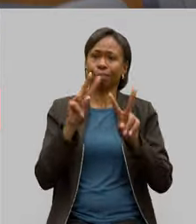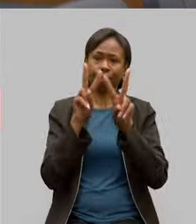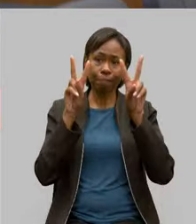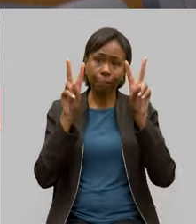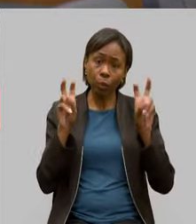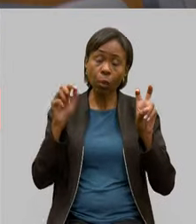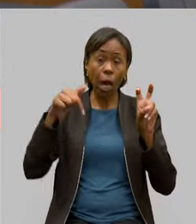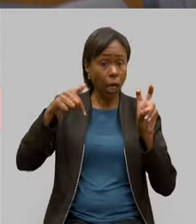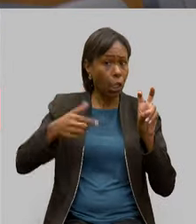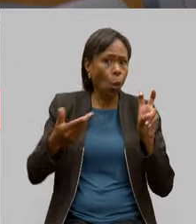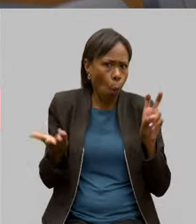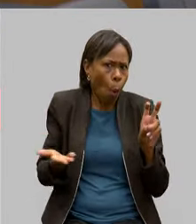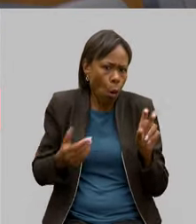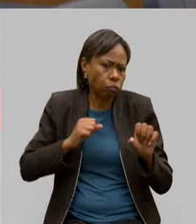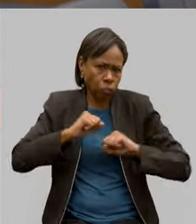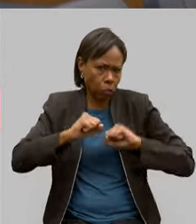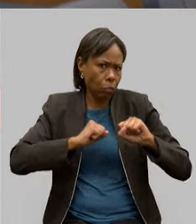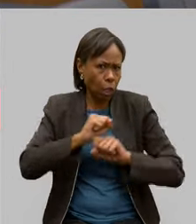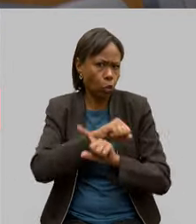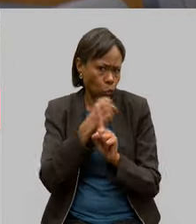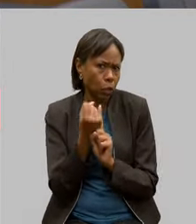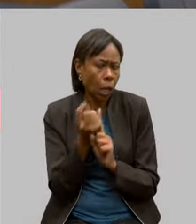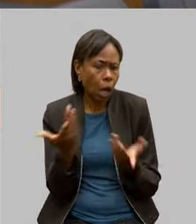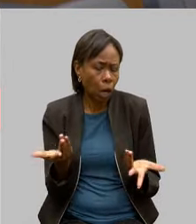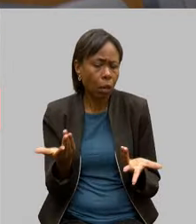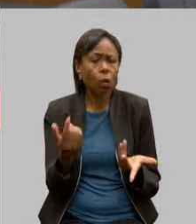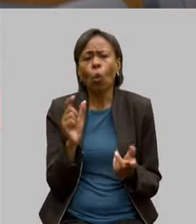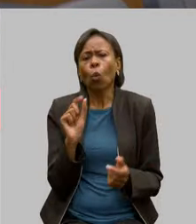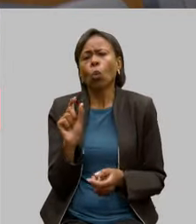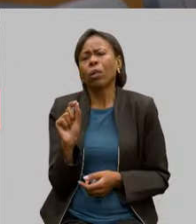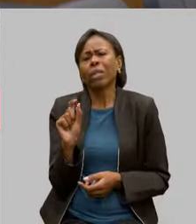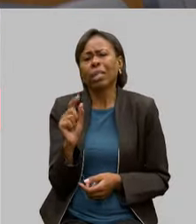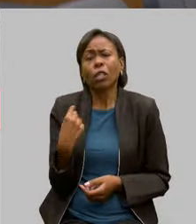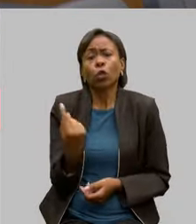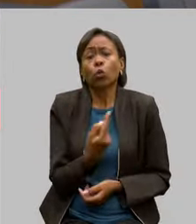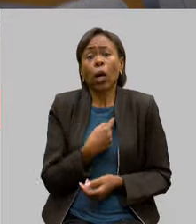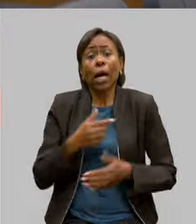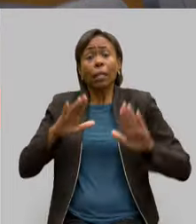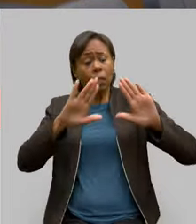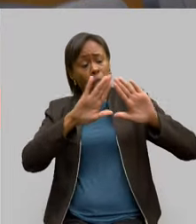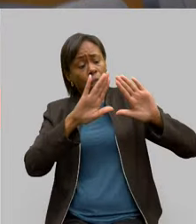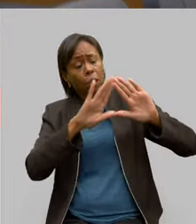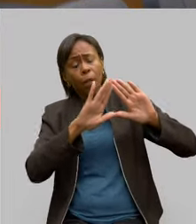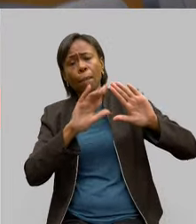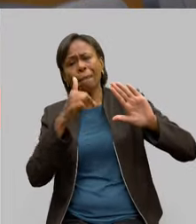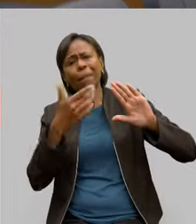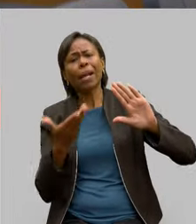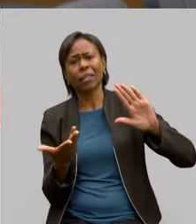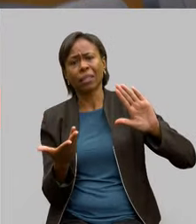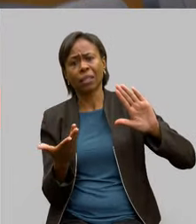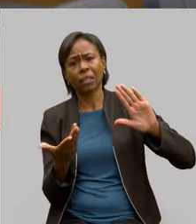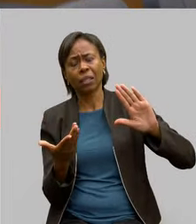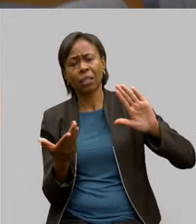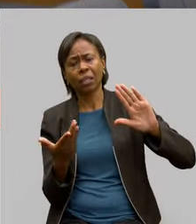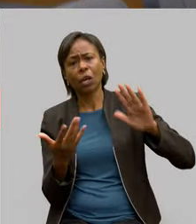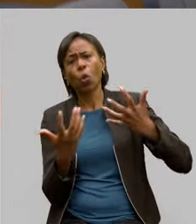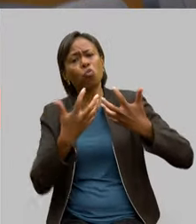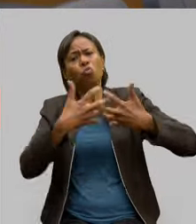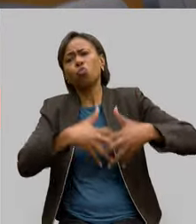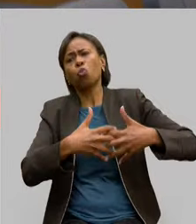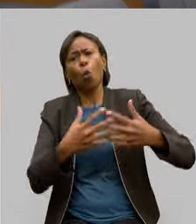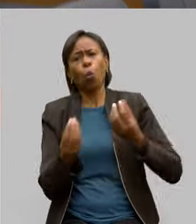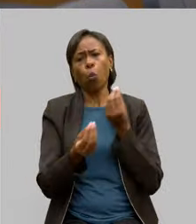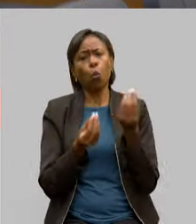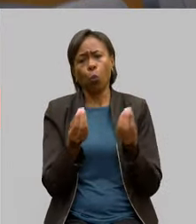debater com o movimento social o que que nós temos como Assembleia nesse momento da mesma forma que nós estamos vendo no